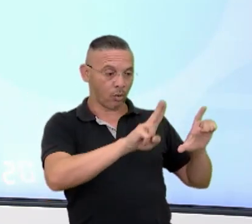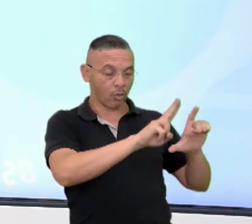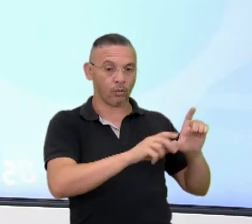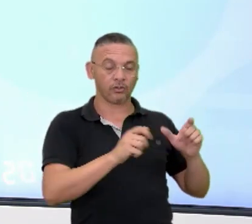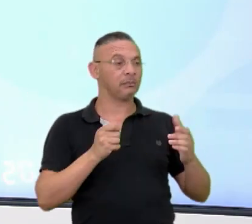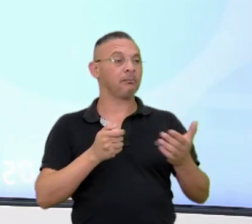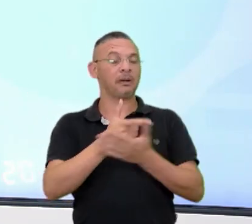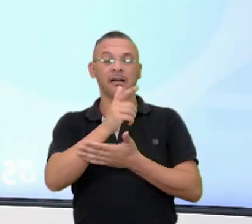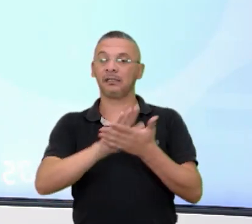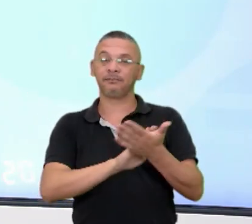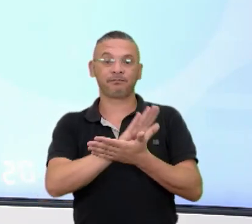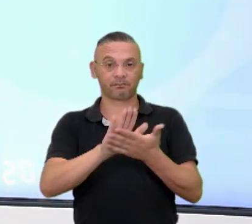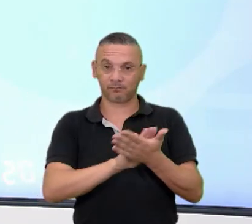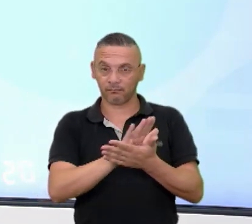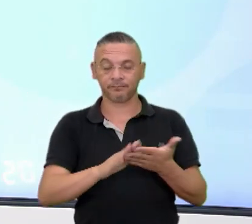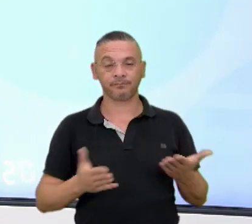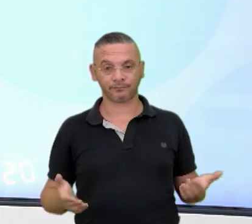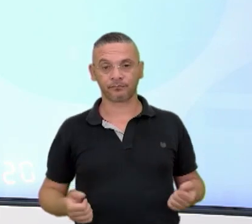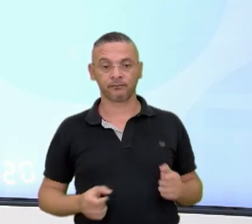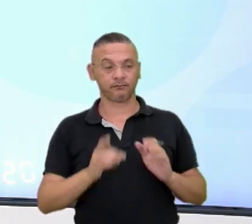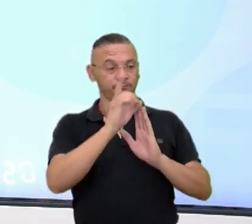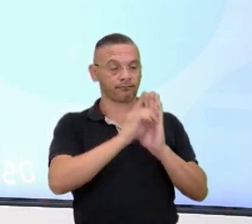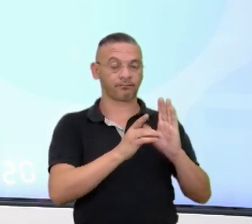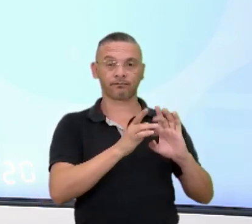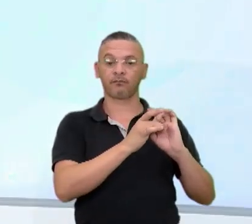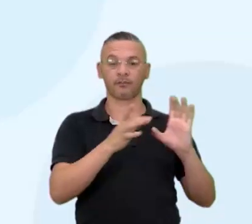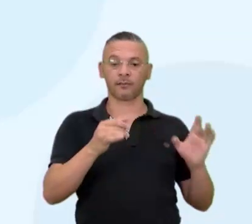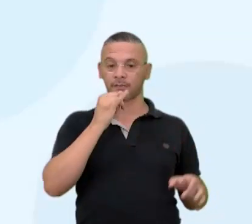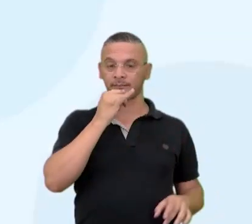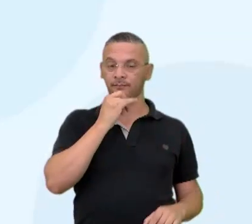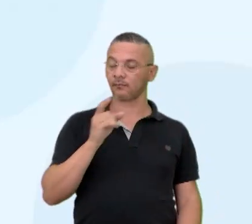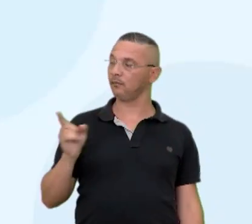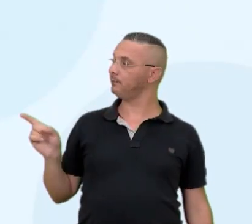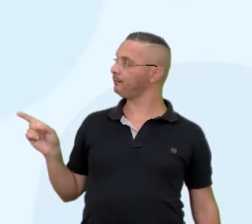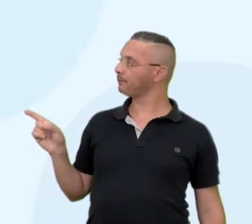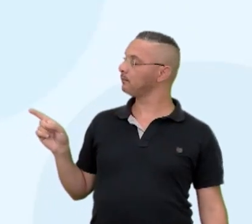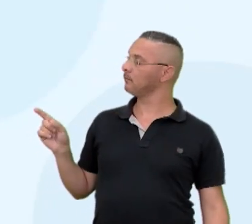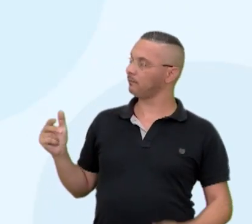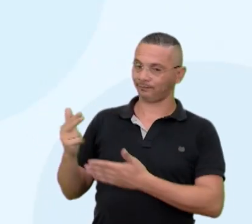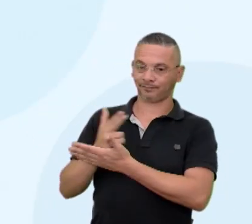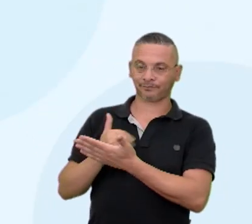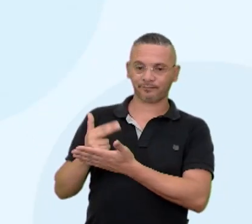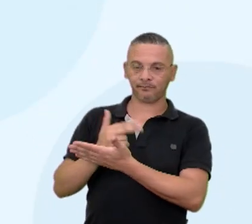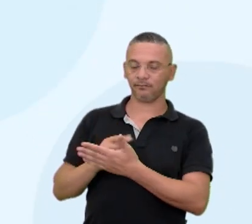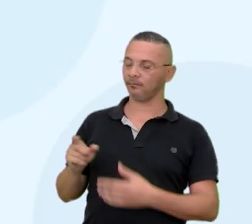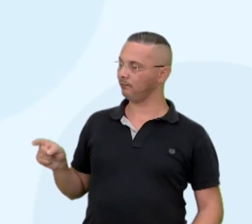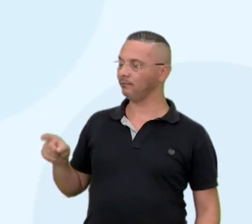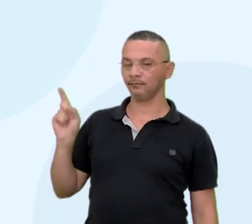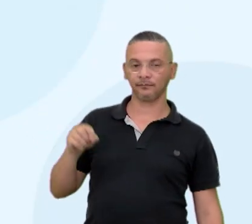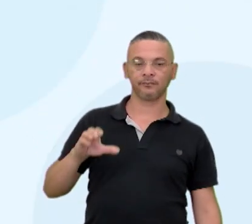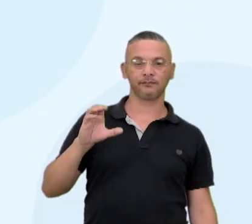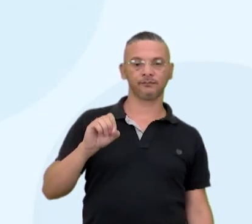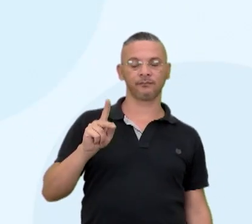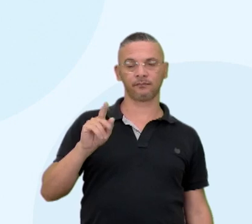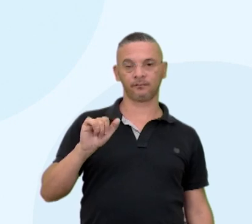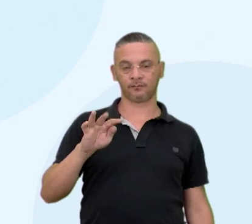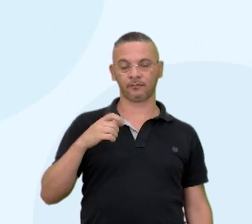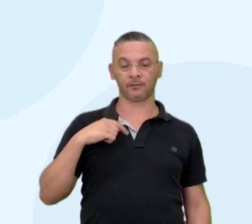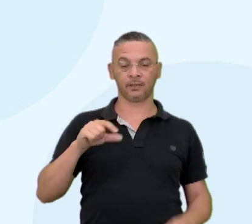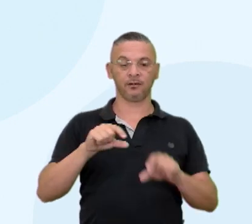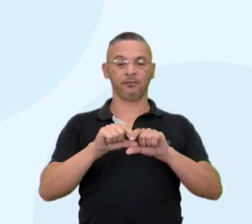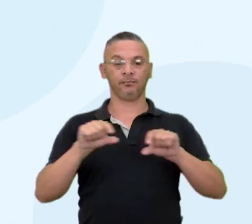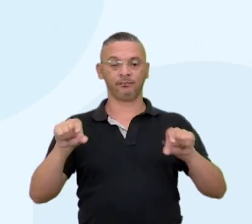E. Beleza? Echo Chamber. Isso precisa ser também questionado quando a gente fala em observar a imprensa internacional.